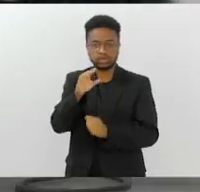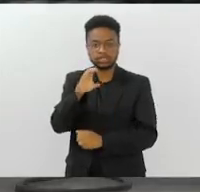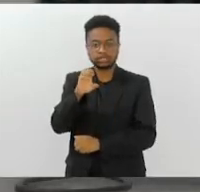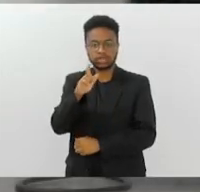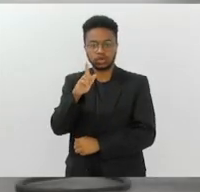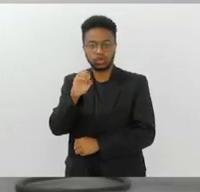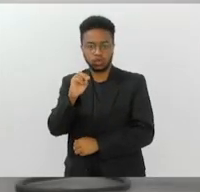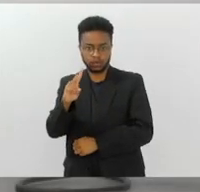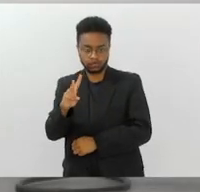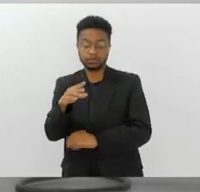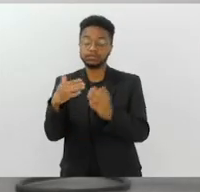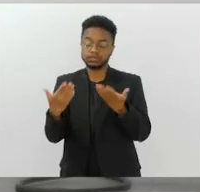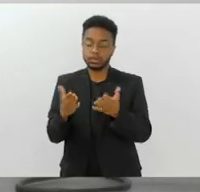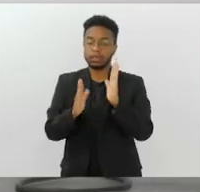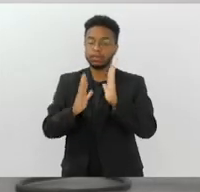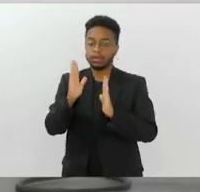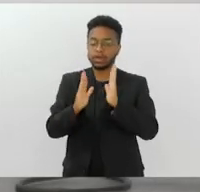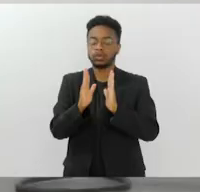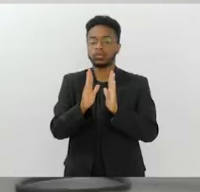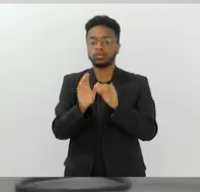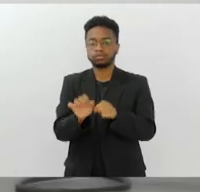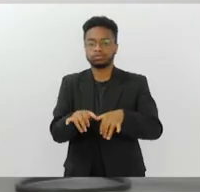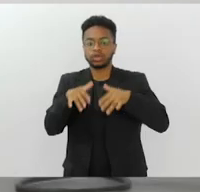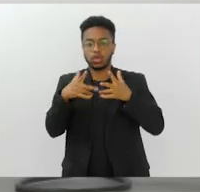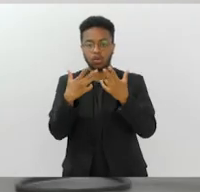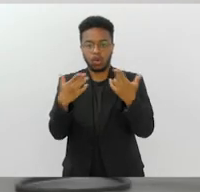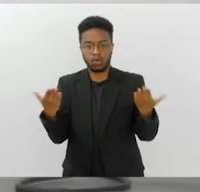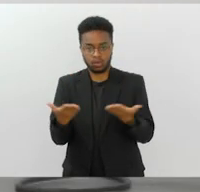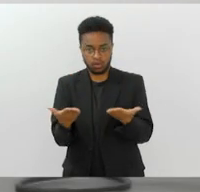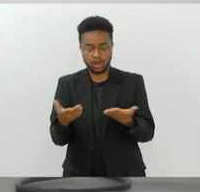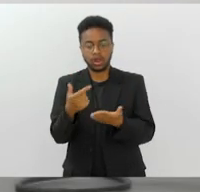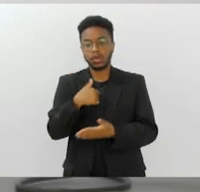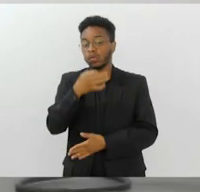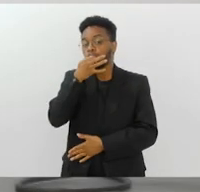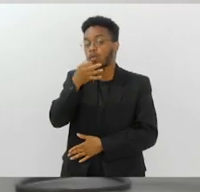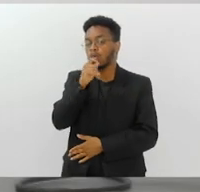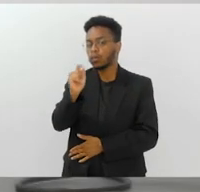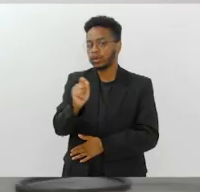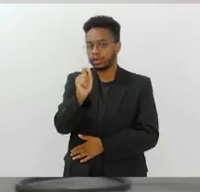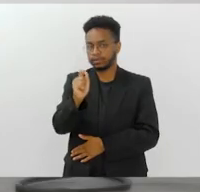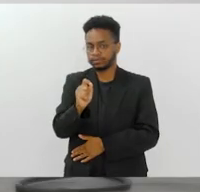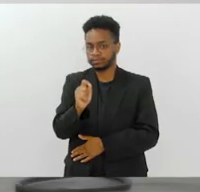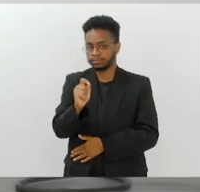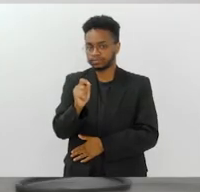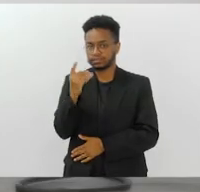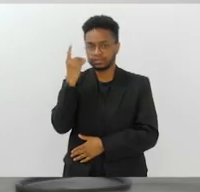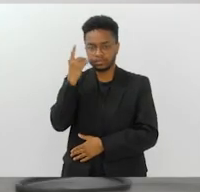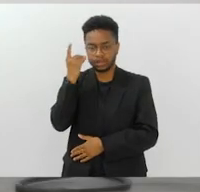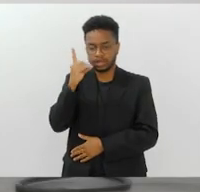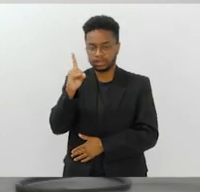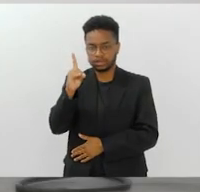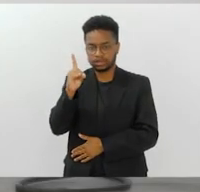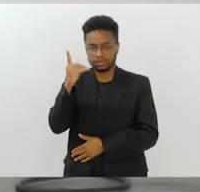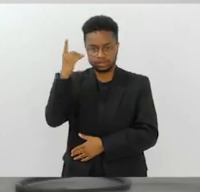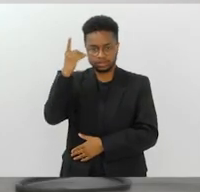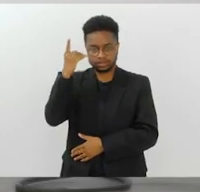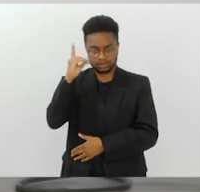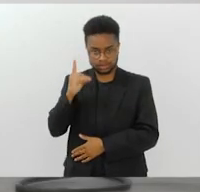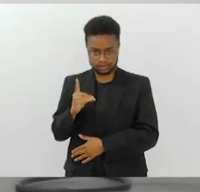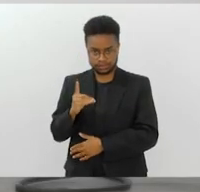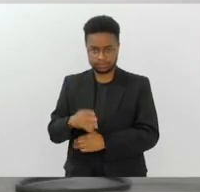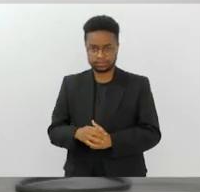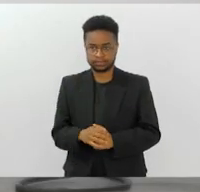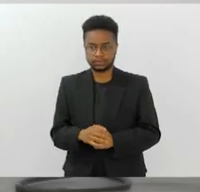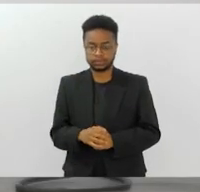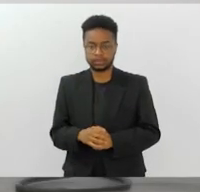audiência como essa aqui eu argumentei Dani Monteiro com eles que